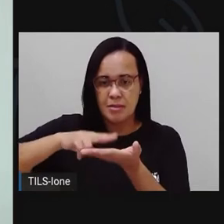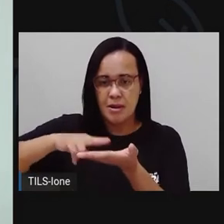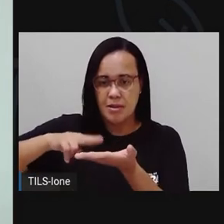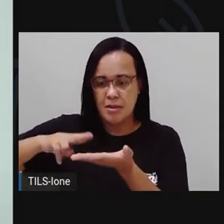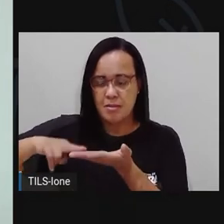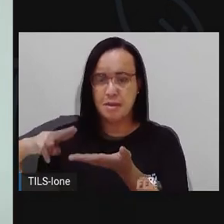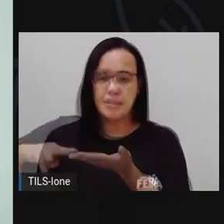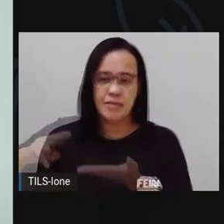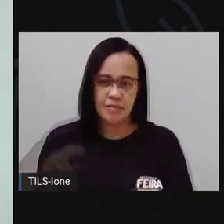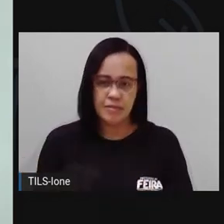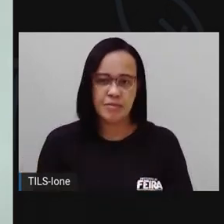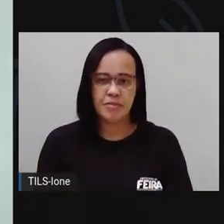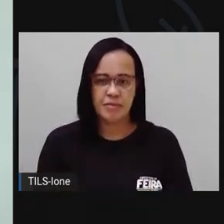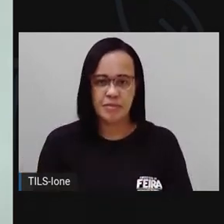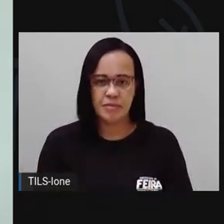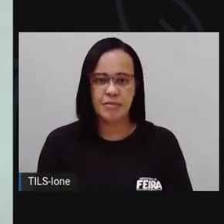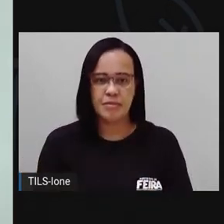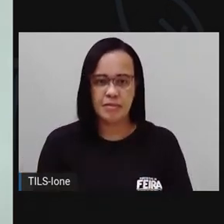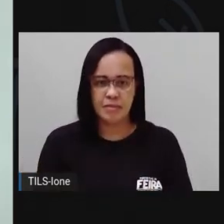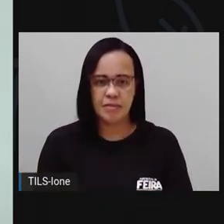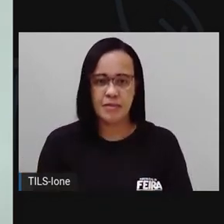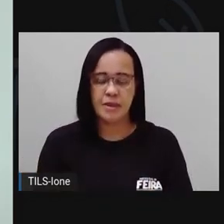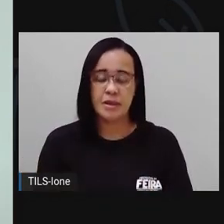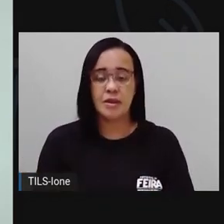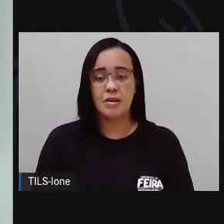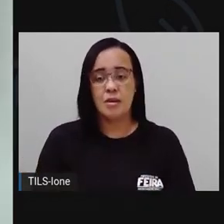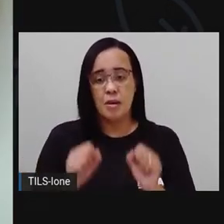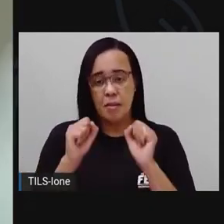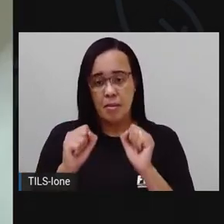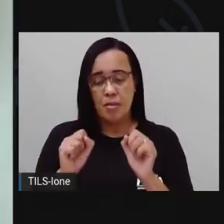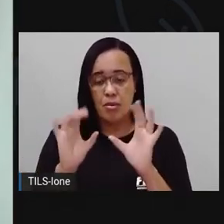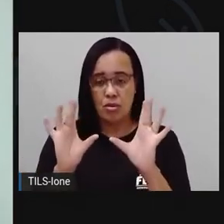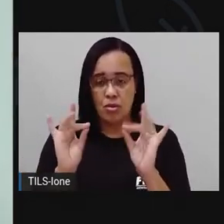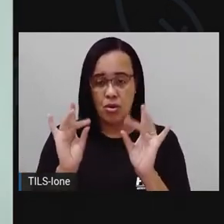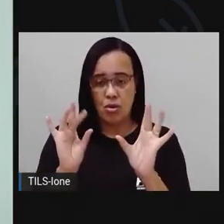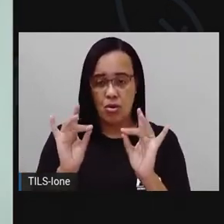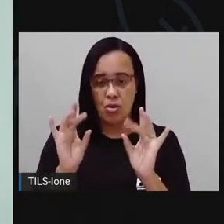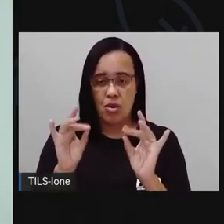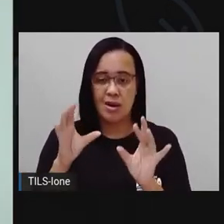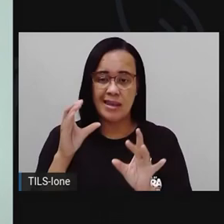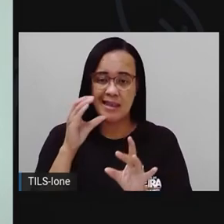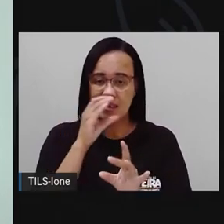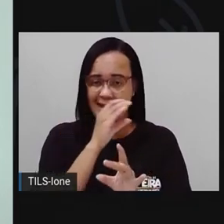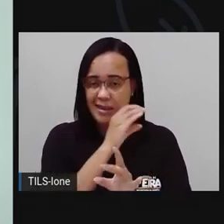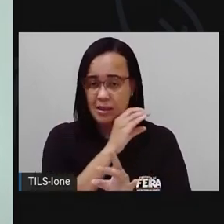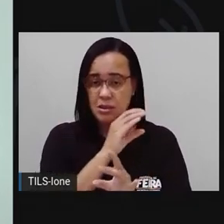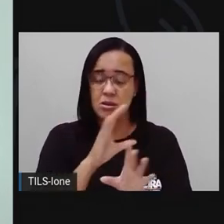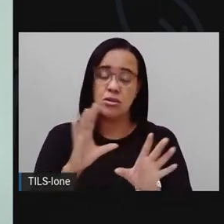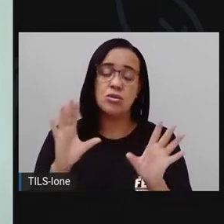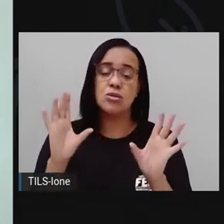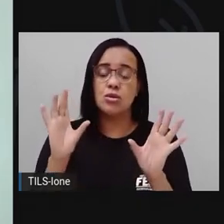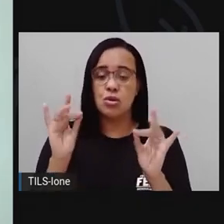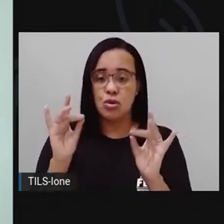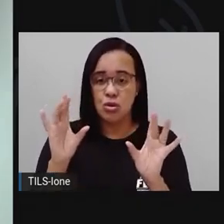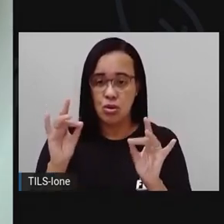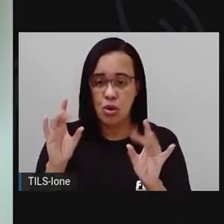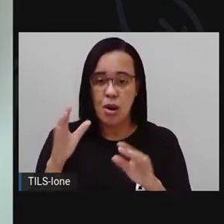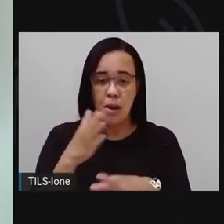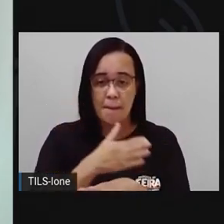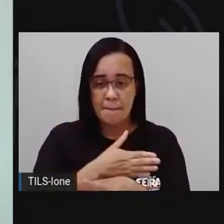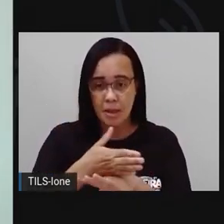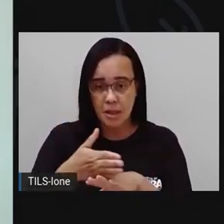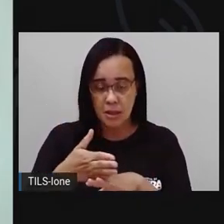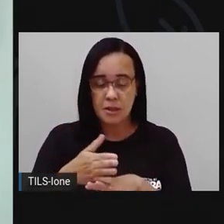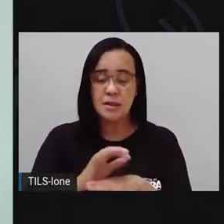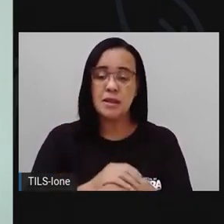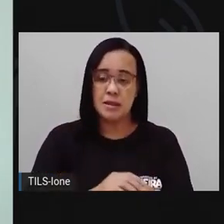ó. Você pode usar cola quente, cola de isopor, cola de silicone, né? A cola